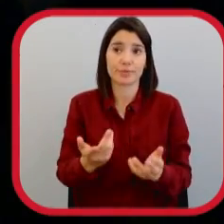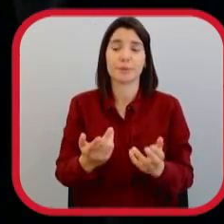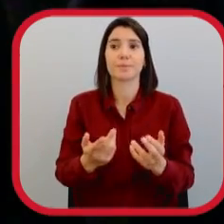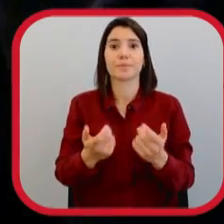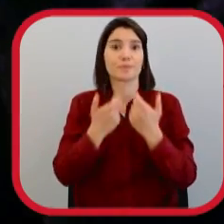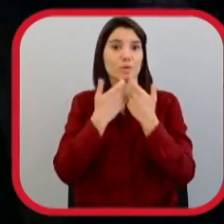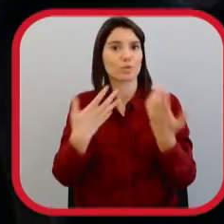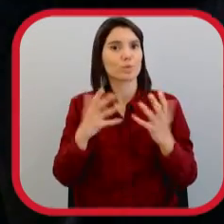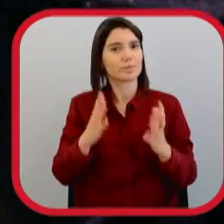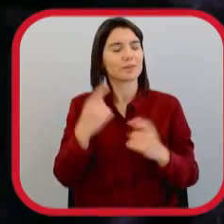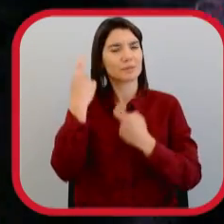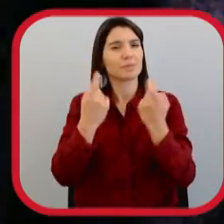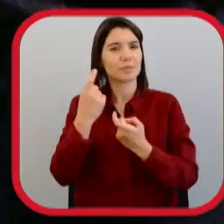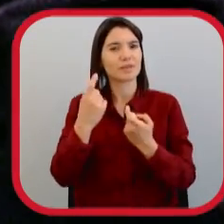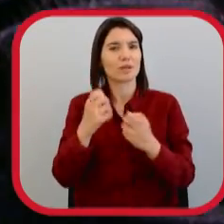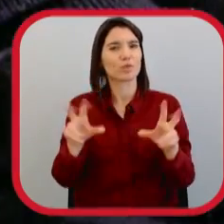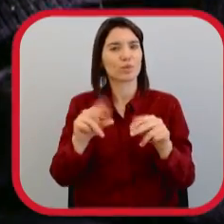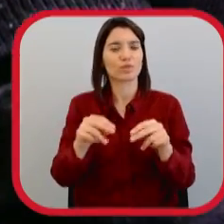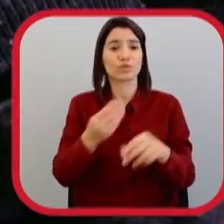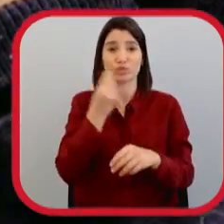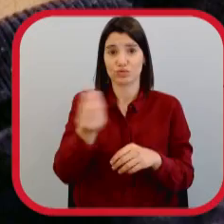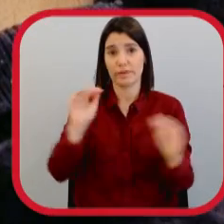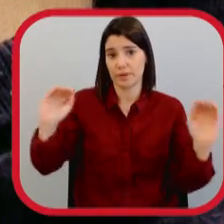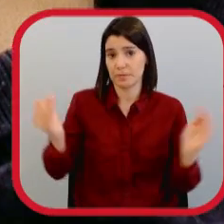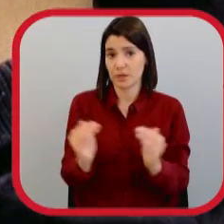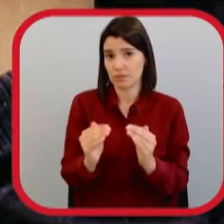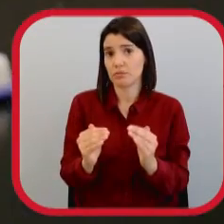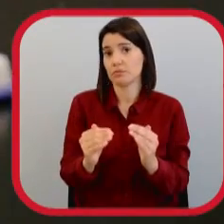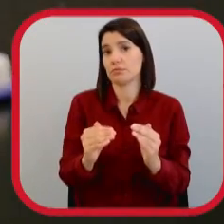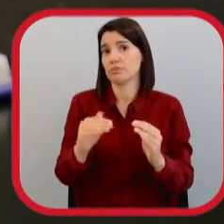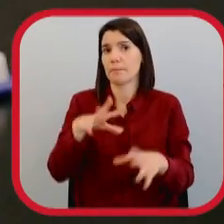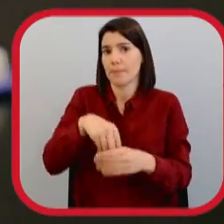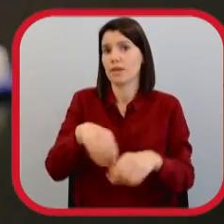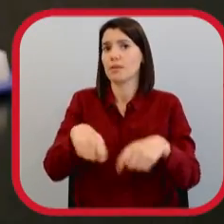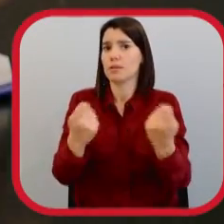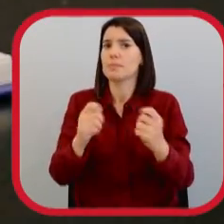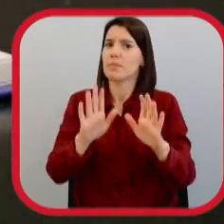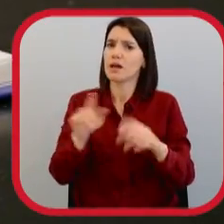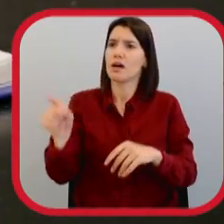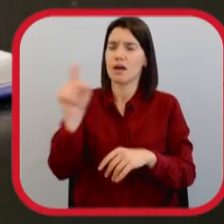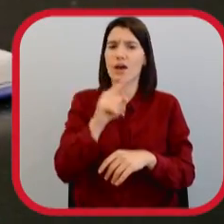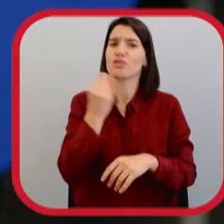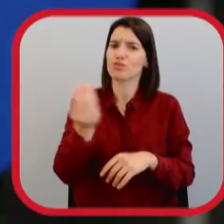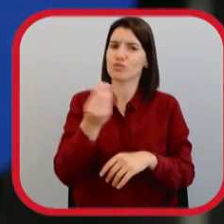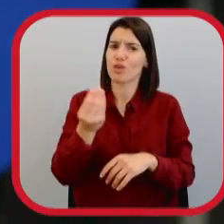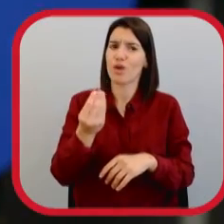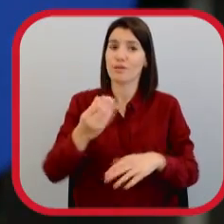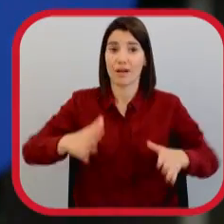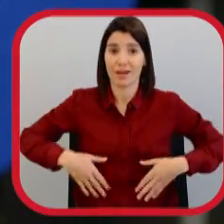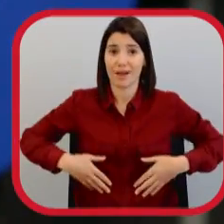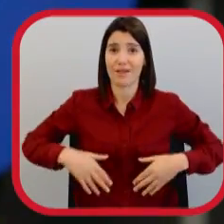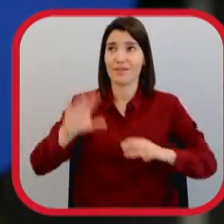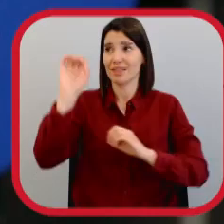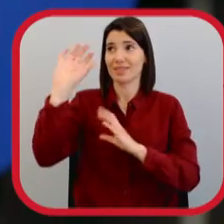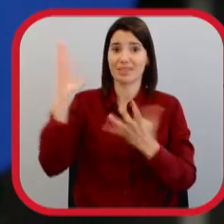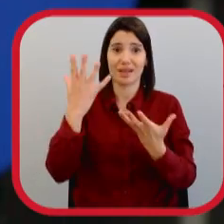tempo. Portanto, tudo isto é preciso ser repensado. Pode haver menos jovens a envolverem-se com partidos, mas há jovens, e as greves